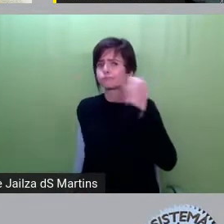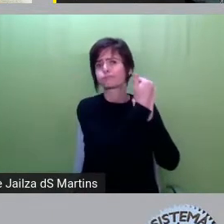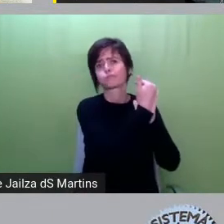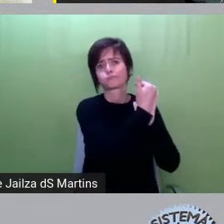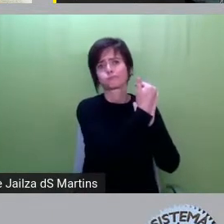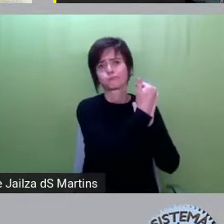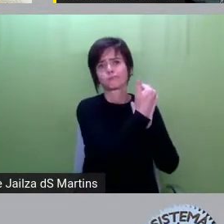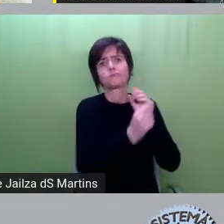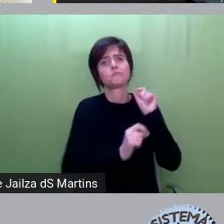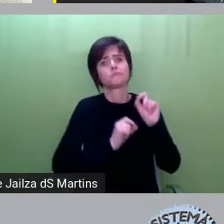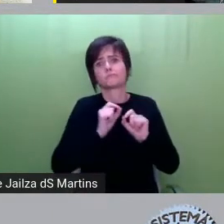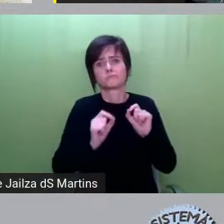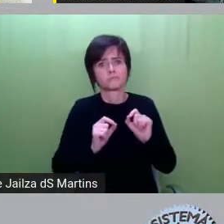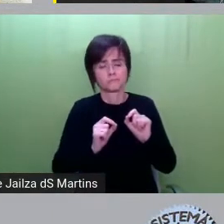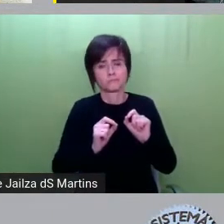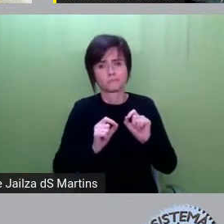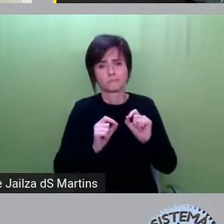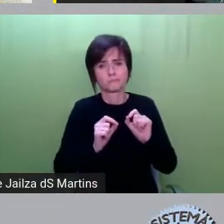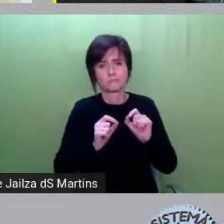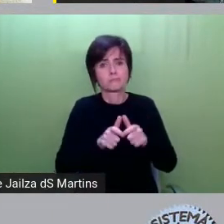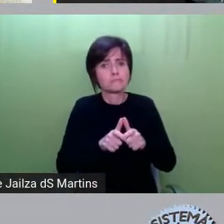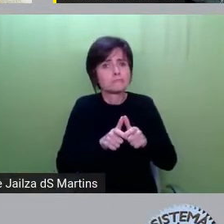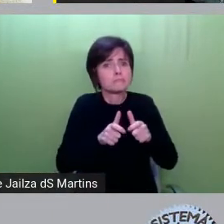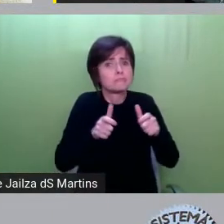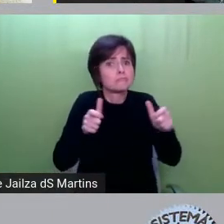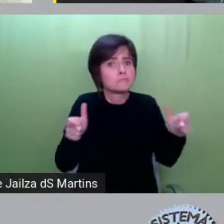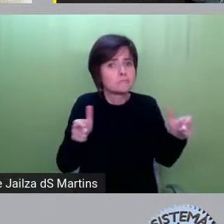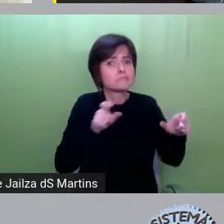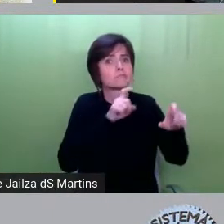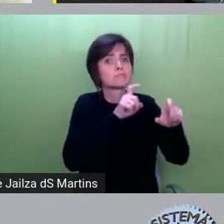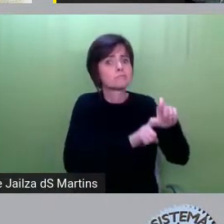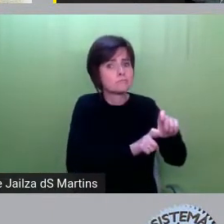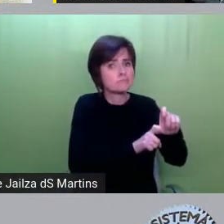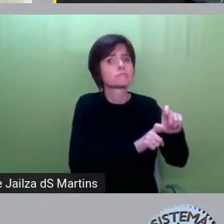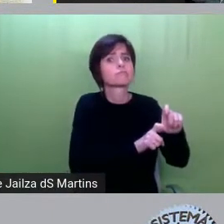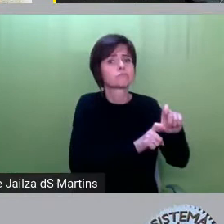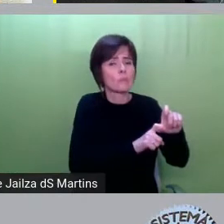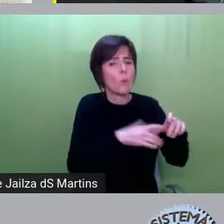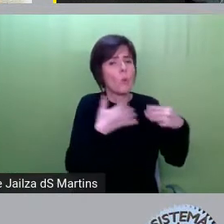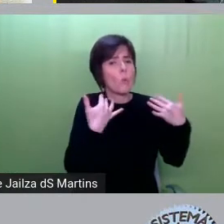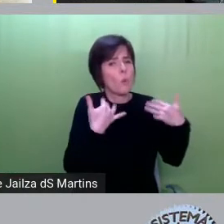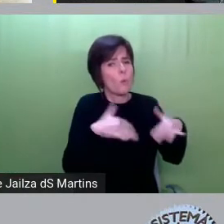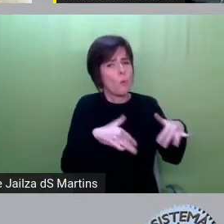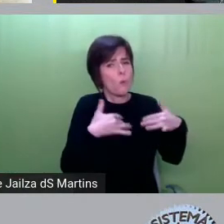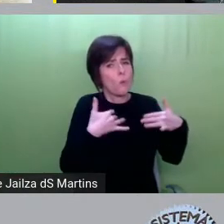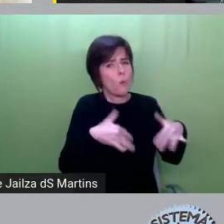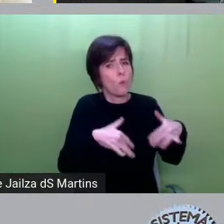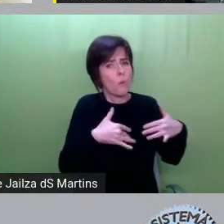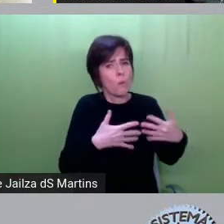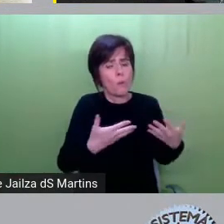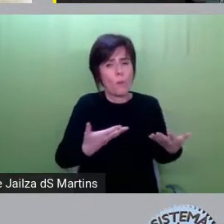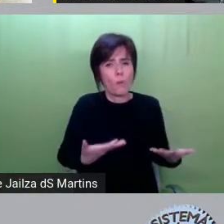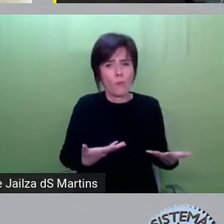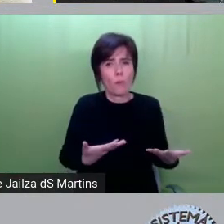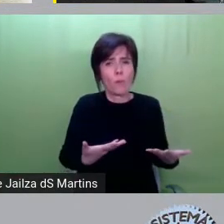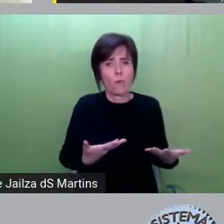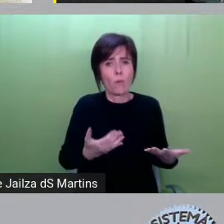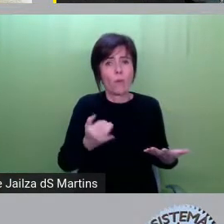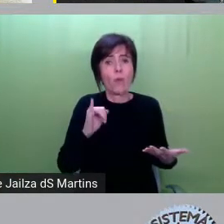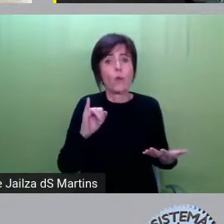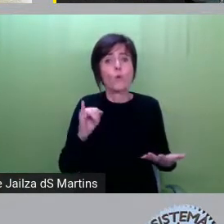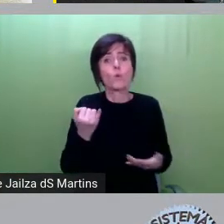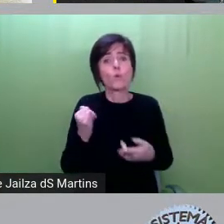De formas que o tamanho da dívida pública tem uma determinação principal, que é a conta de